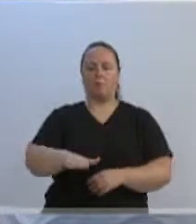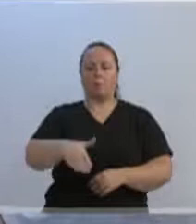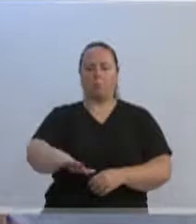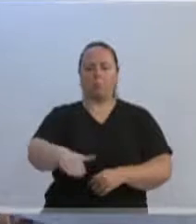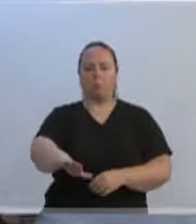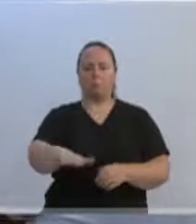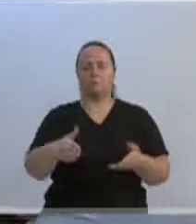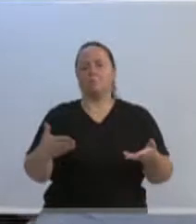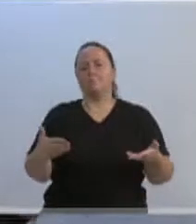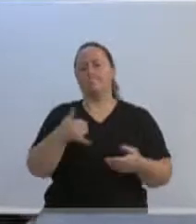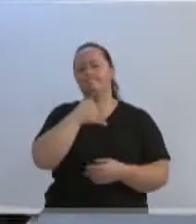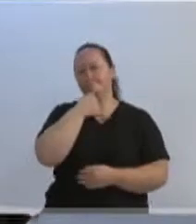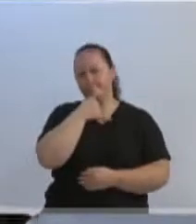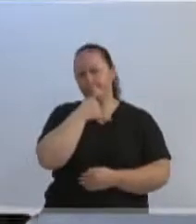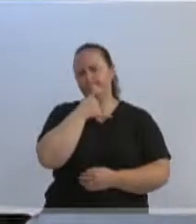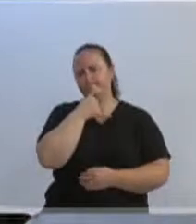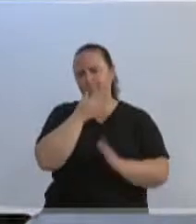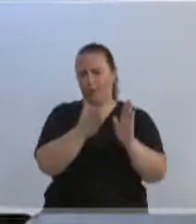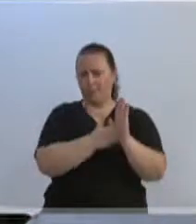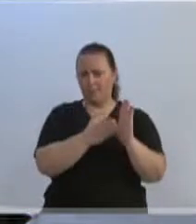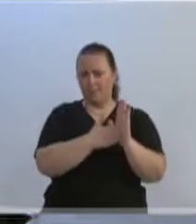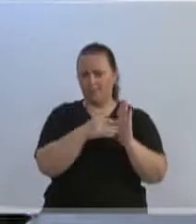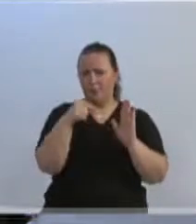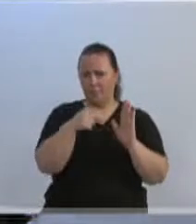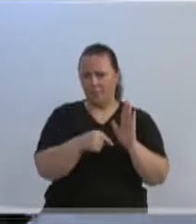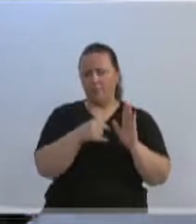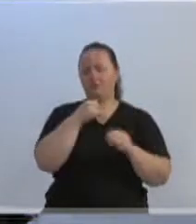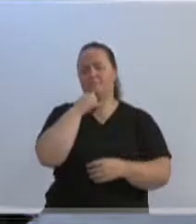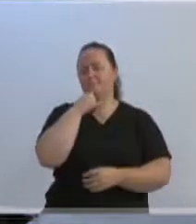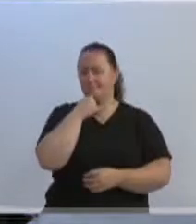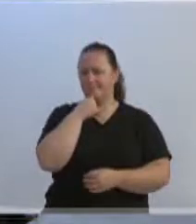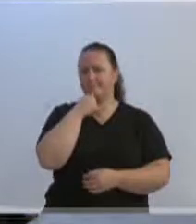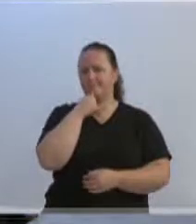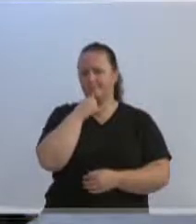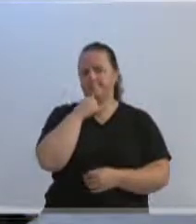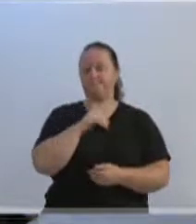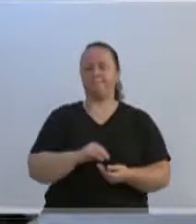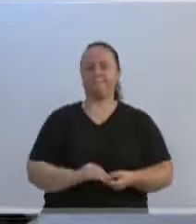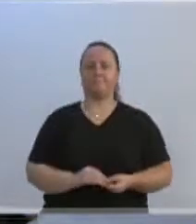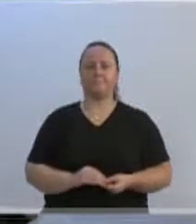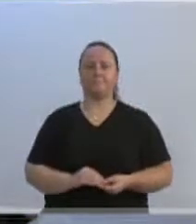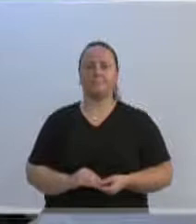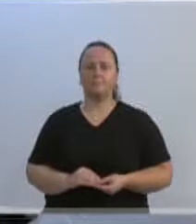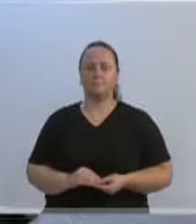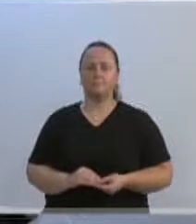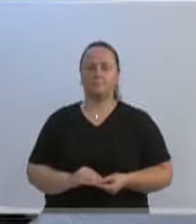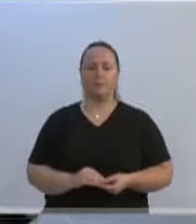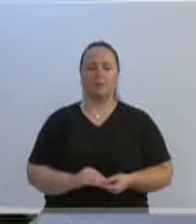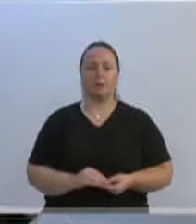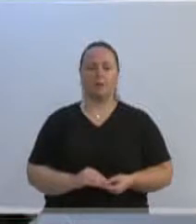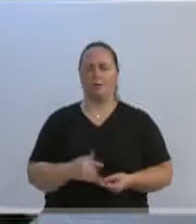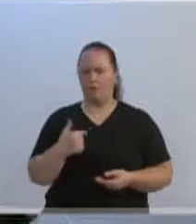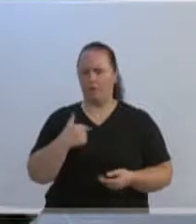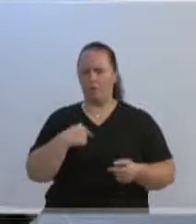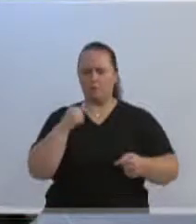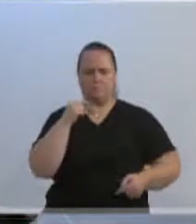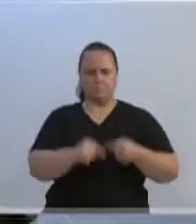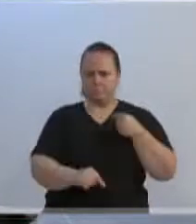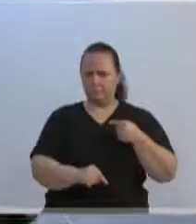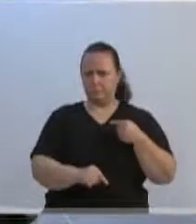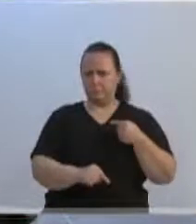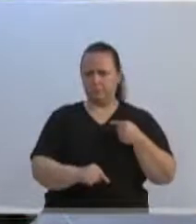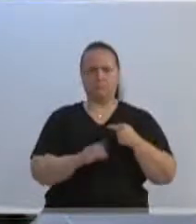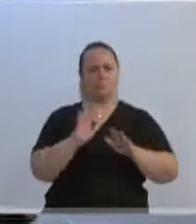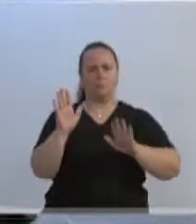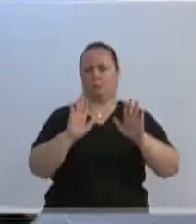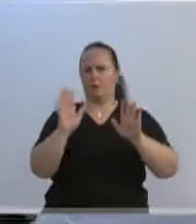governo vem com mais essa proposta com certeza não sou contra que esses que ele vai mandar sejam